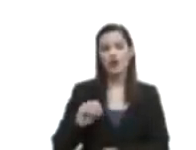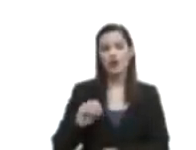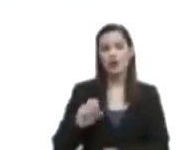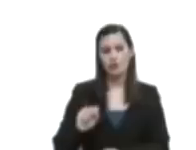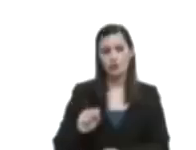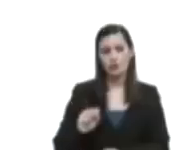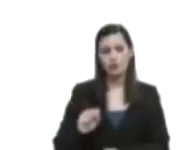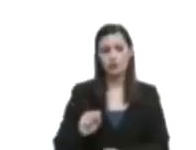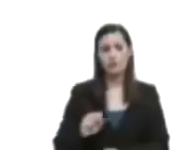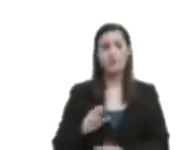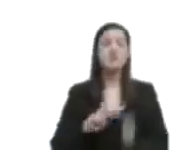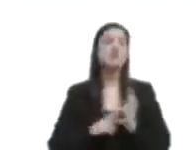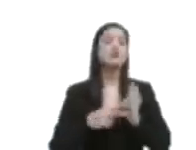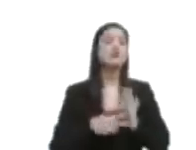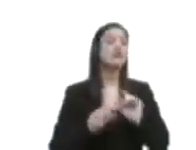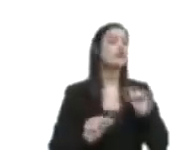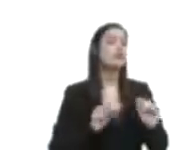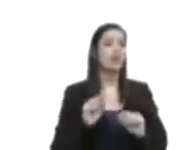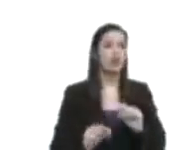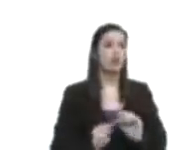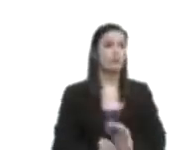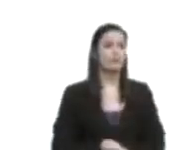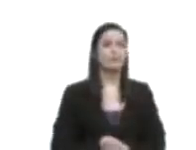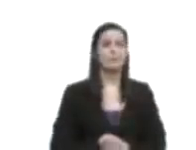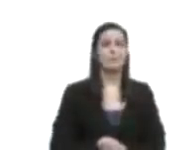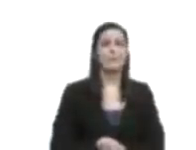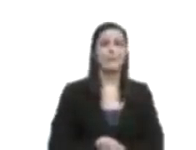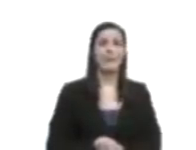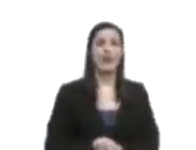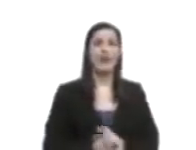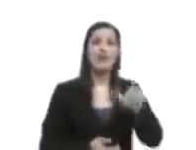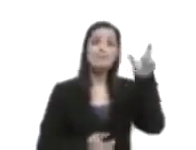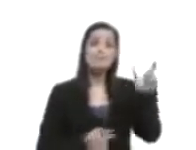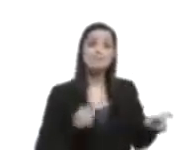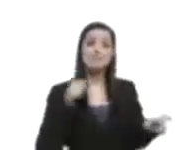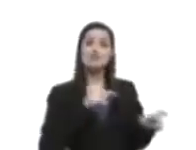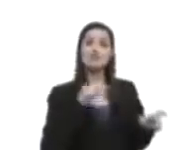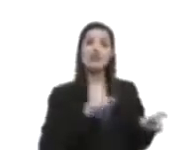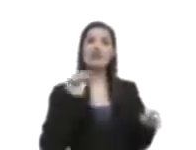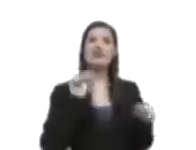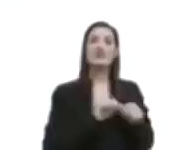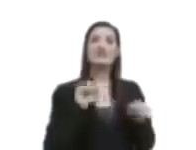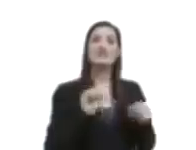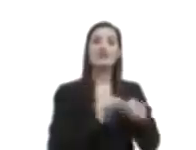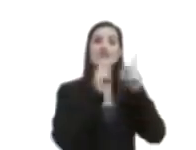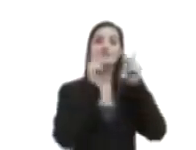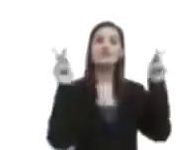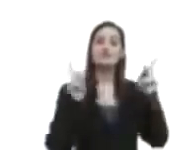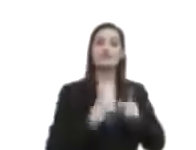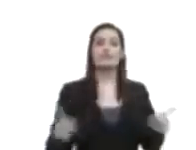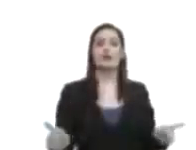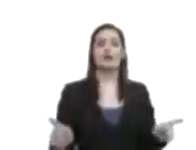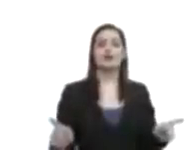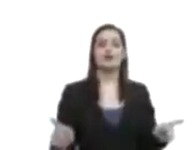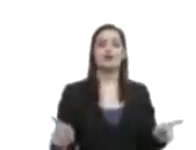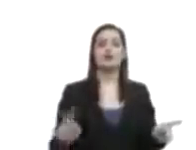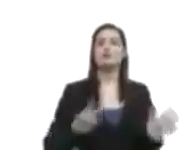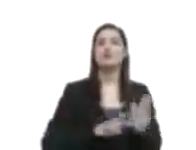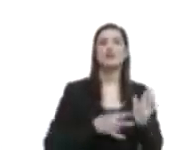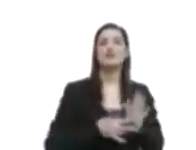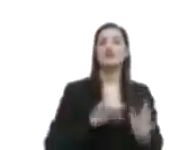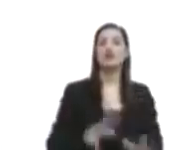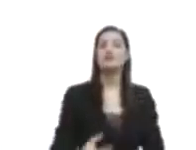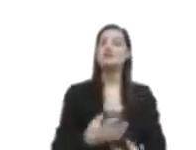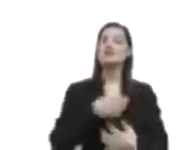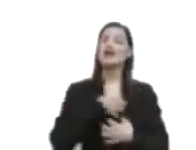pacificador, significa aquele que faz a paz, não somente aquele que sente a